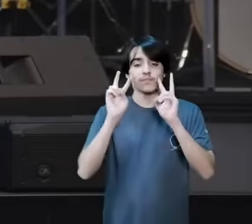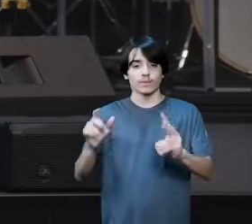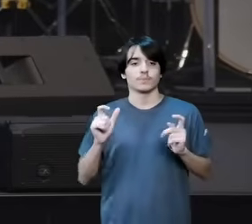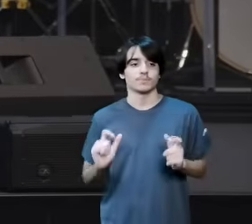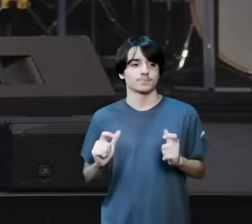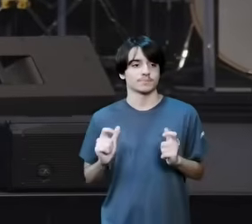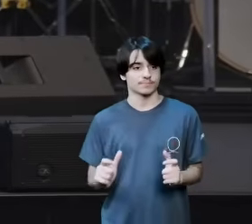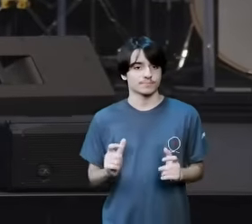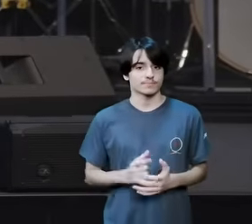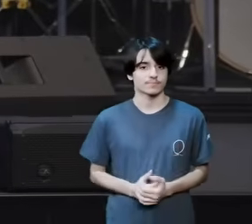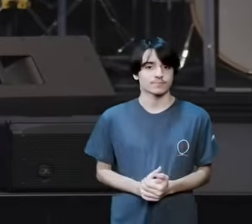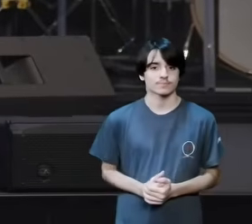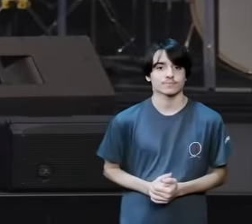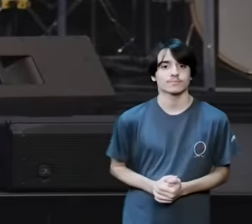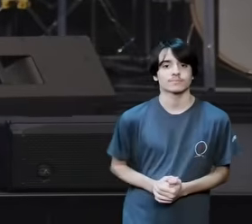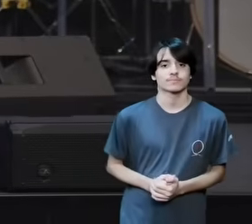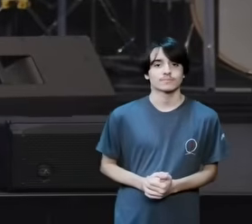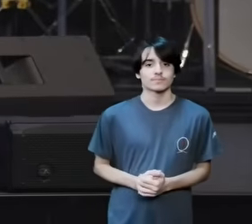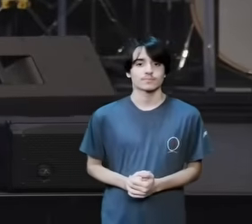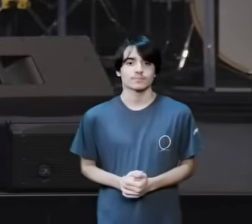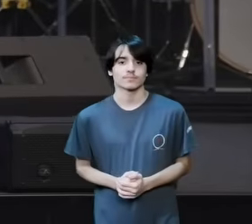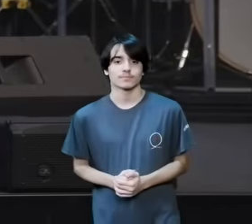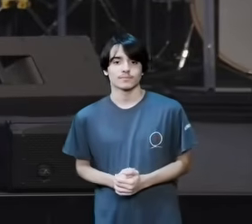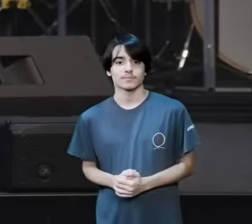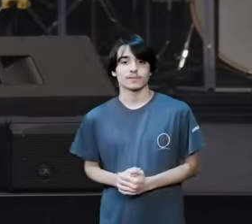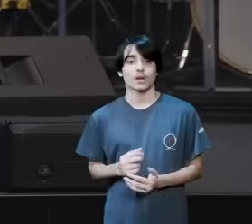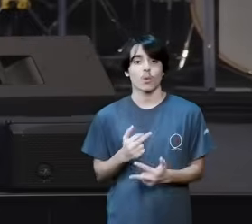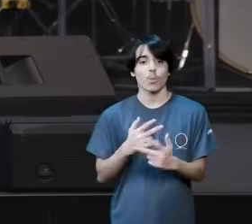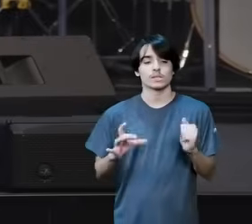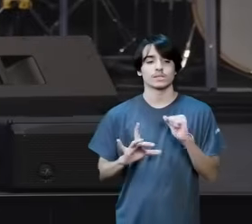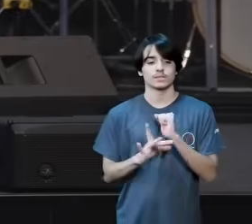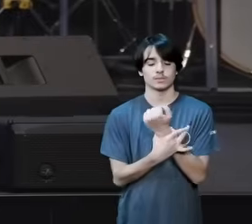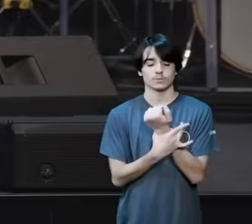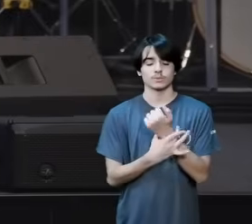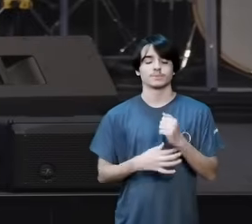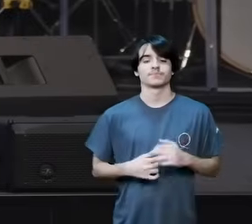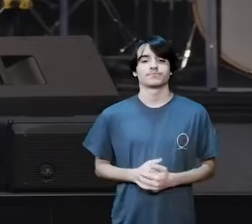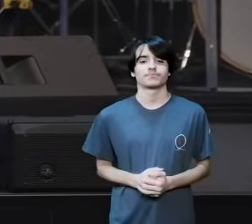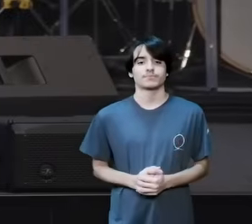lugar para a plataforma segura,